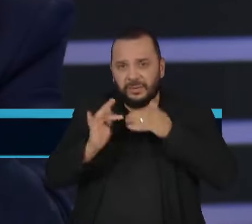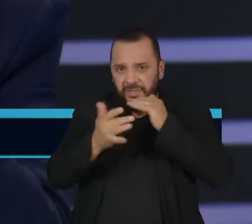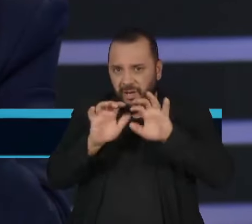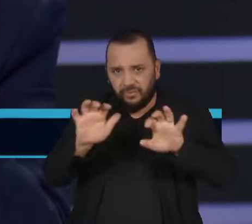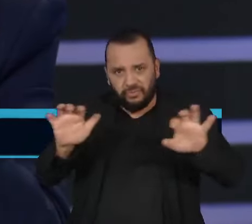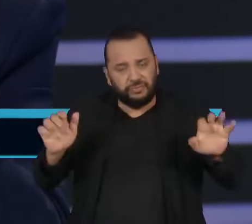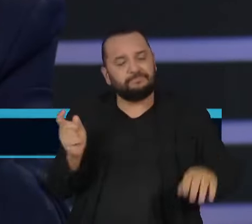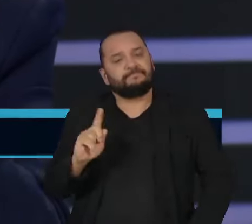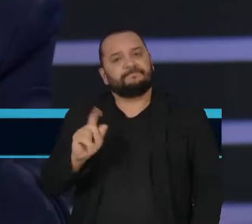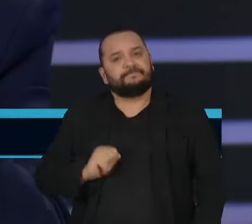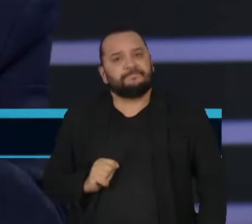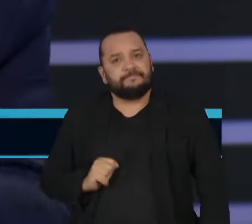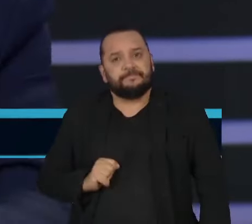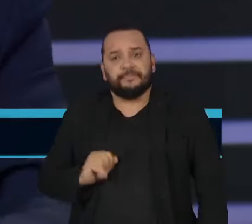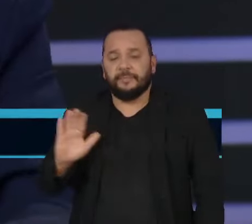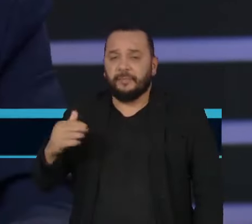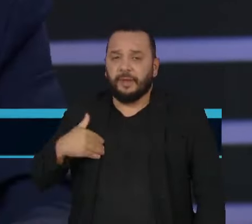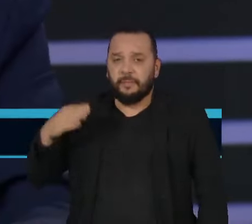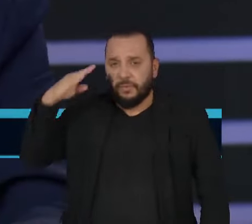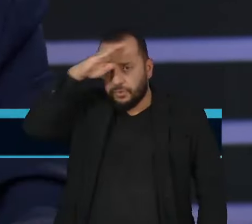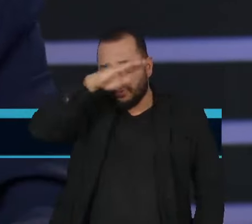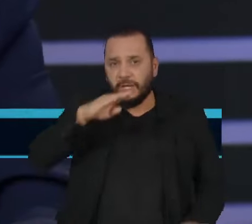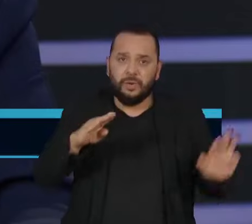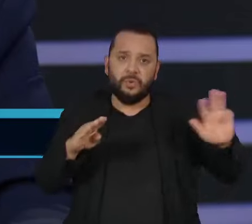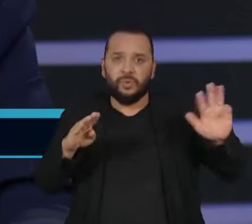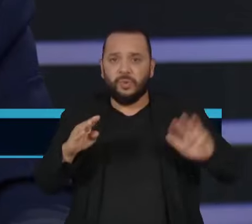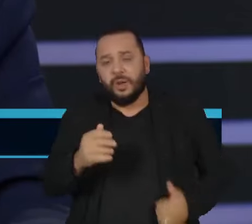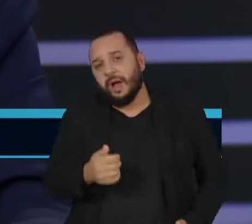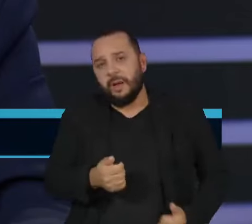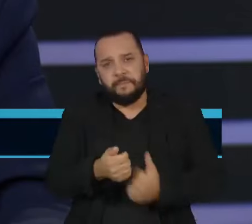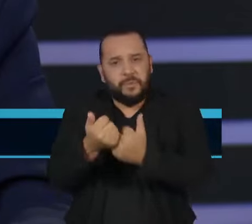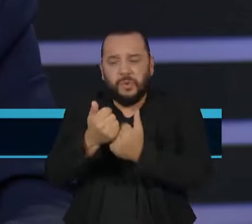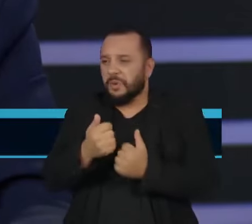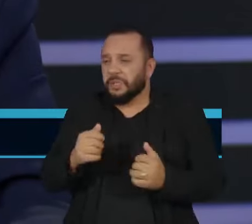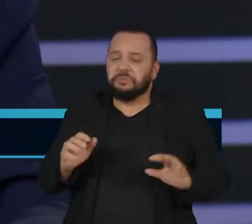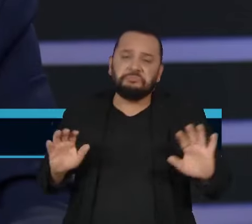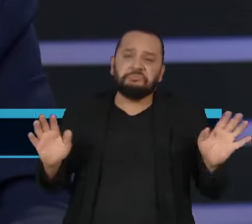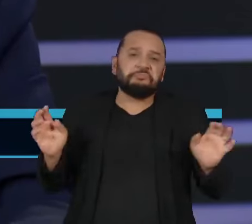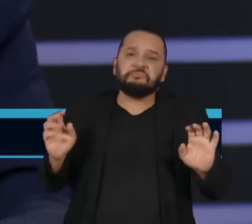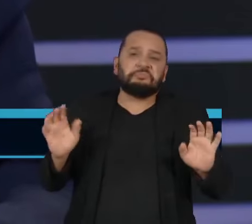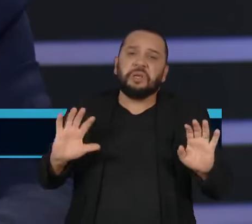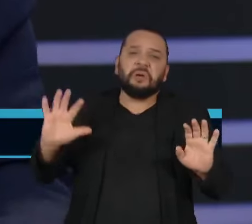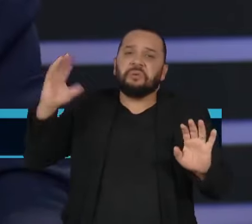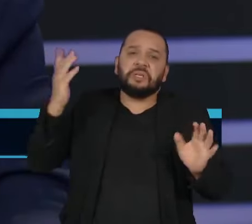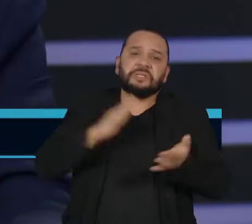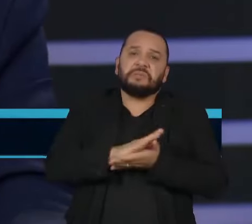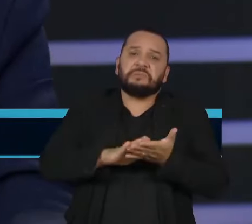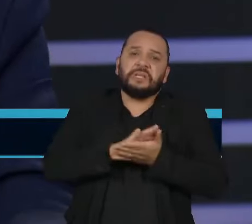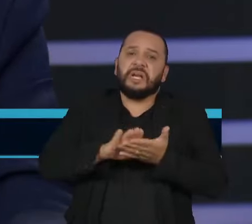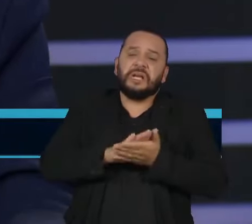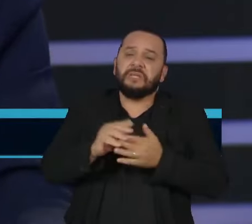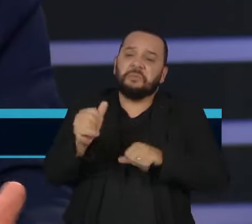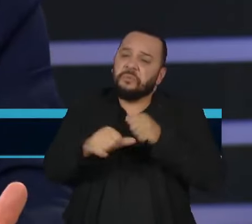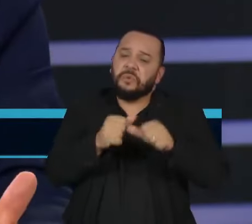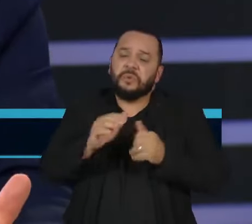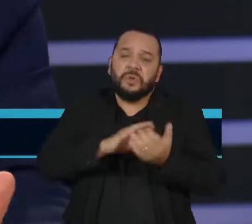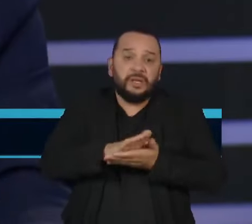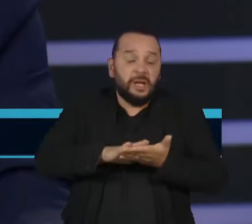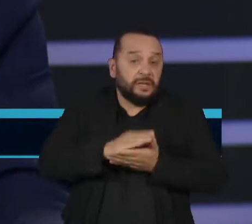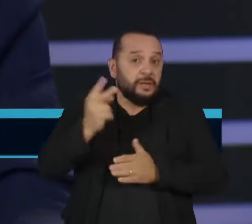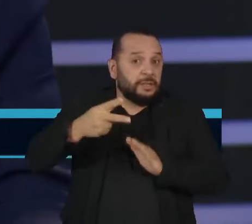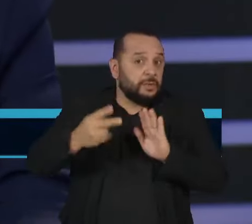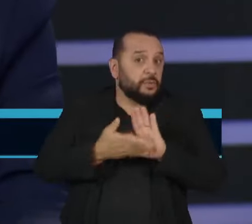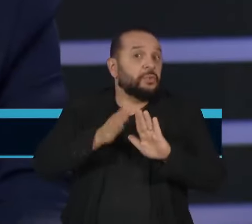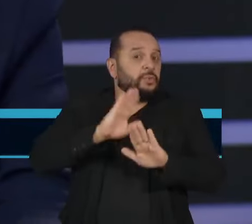esses dois apoios não têm se manifestado. Agora, no segundo turno, aí eu creio que vai ser muito importante aqui em São Paulo, porque Nunes vai ser apoiado pelo Bolsonaro, todo